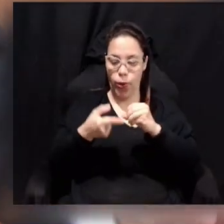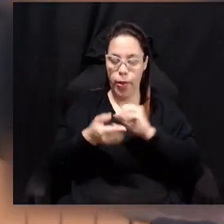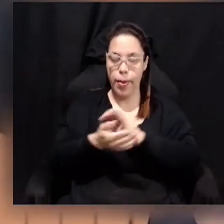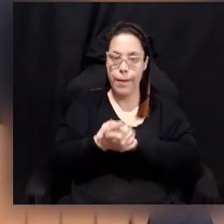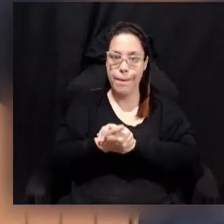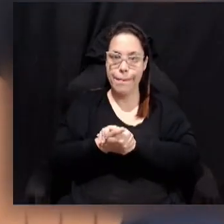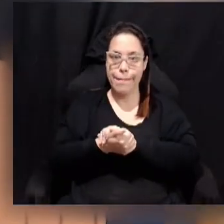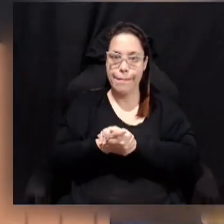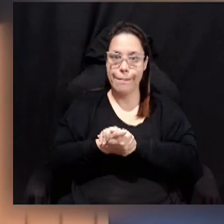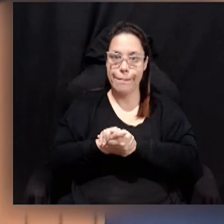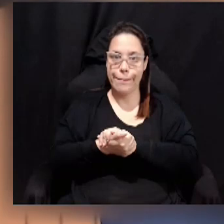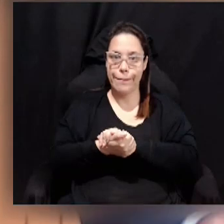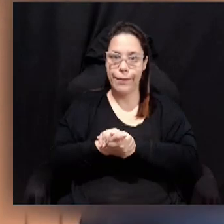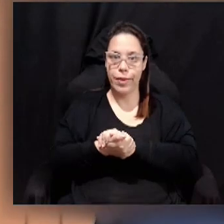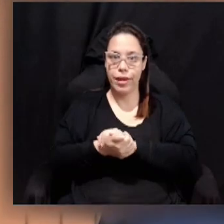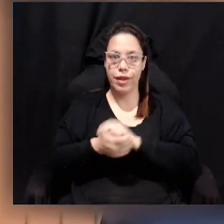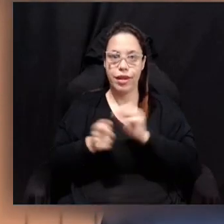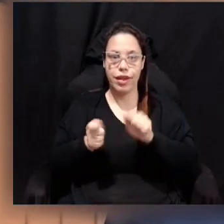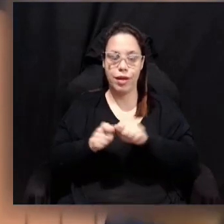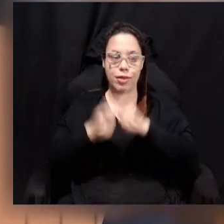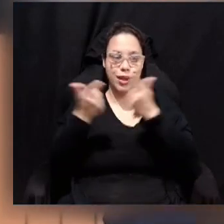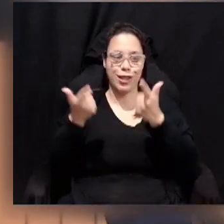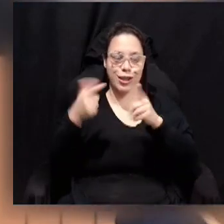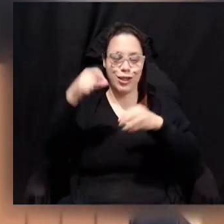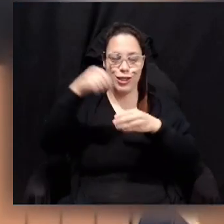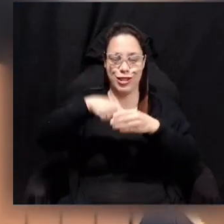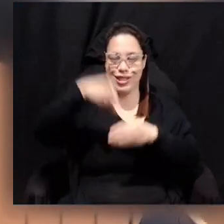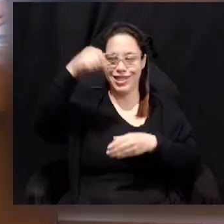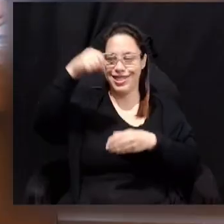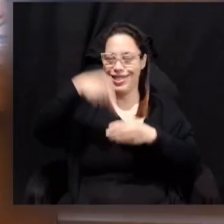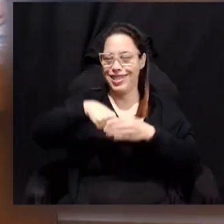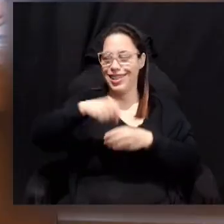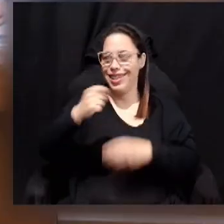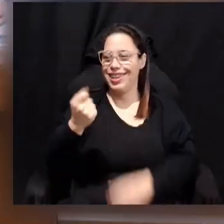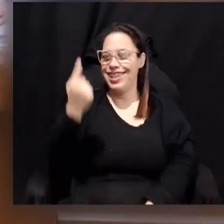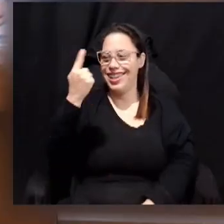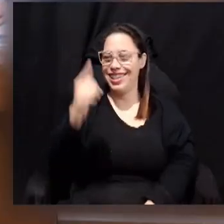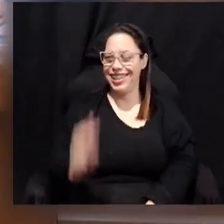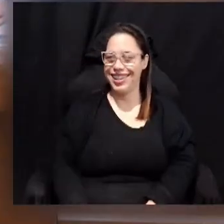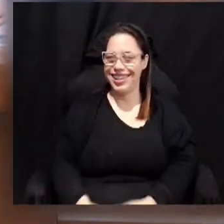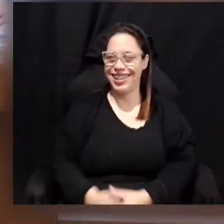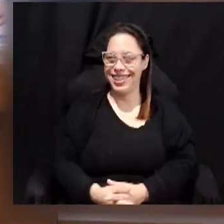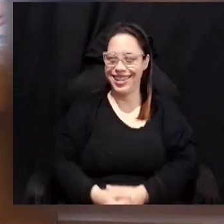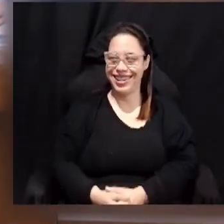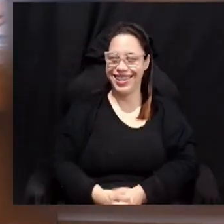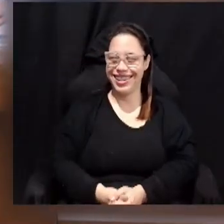tem mais sorte em sorteio que... Vai mais um aqui.